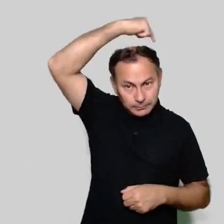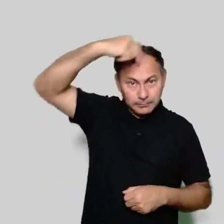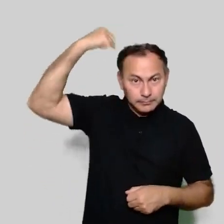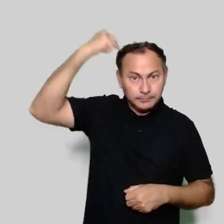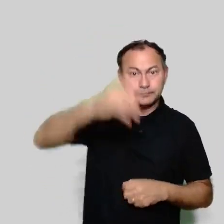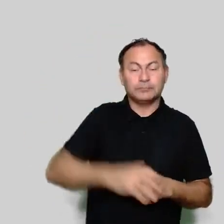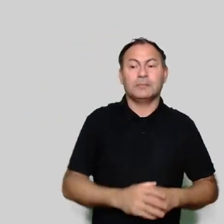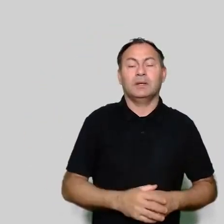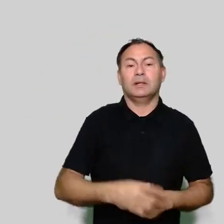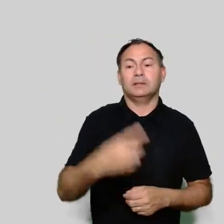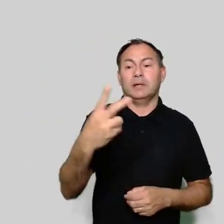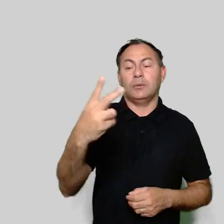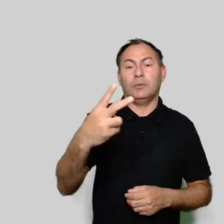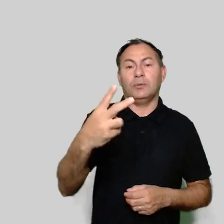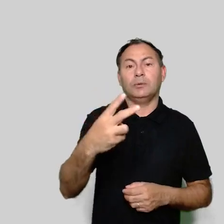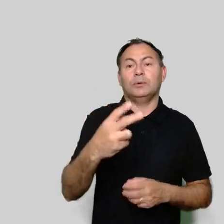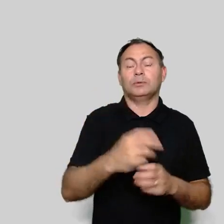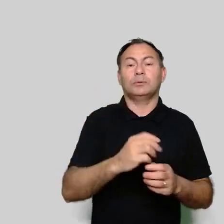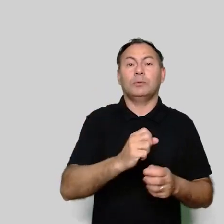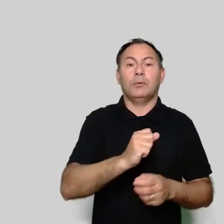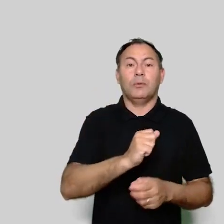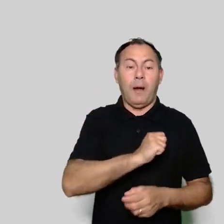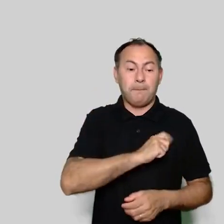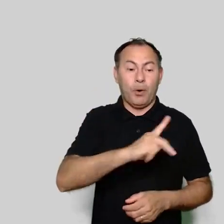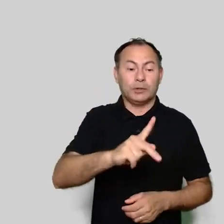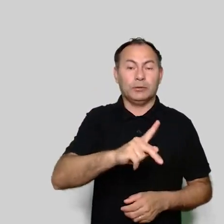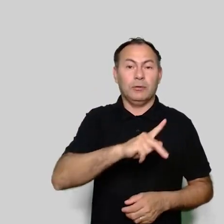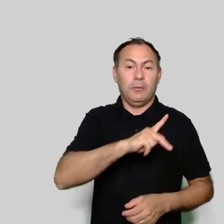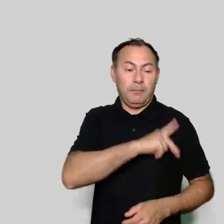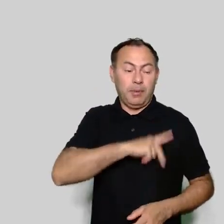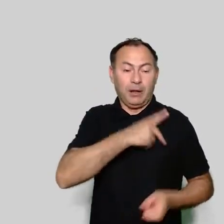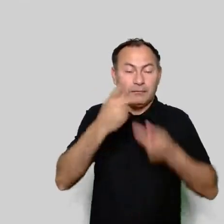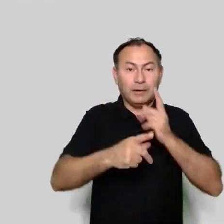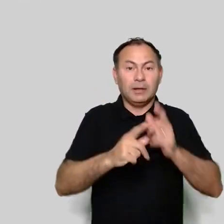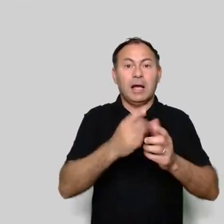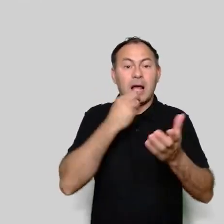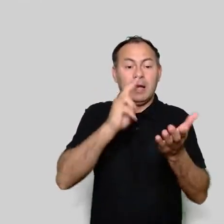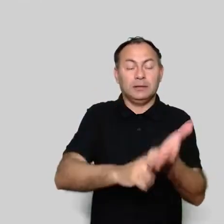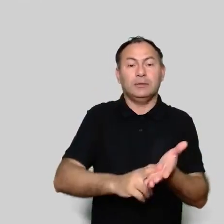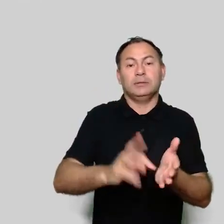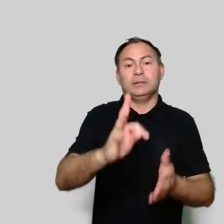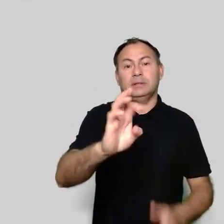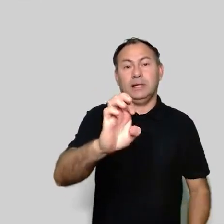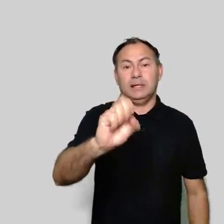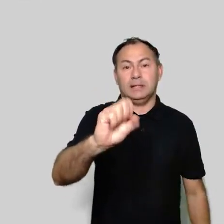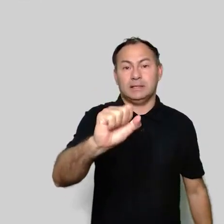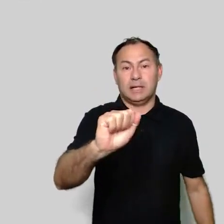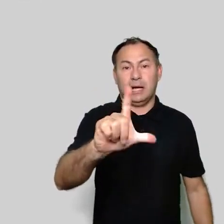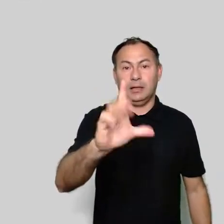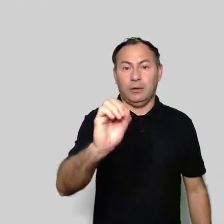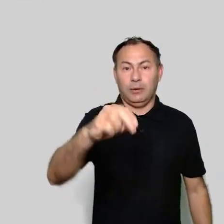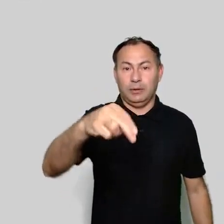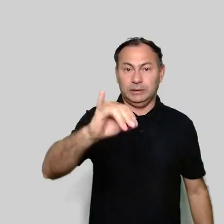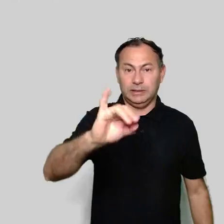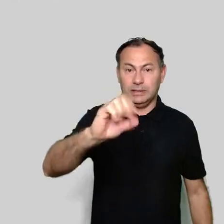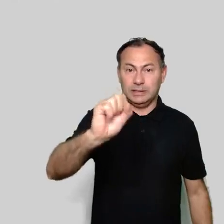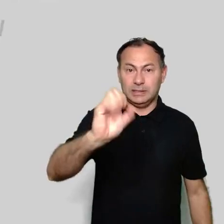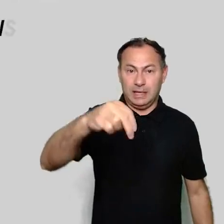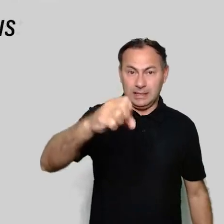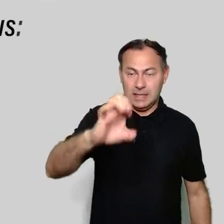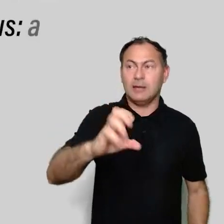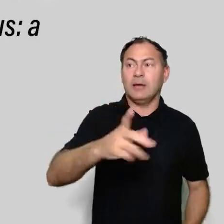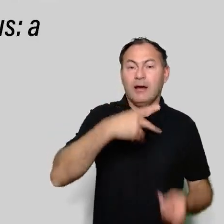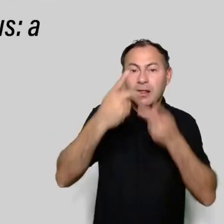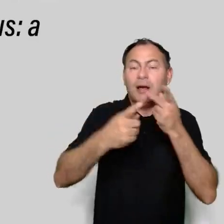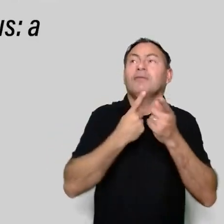santidade. Segundo as palavras do apóstolo Paulo aos tessalonicenses, pois esta